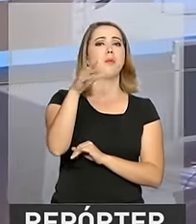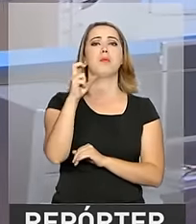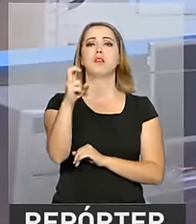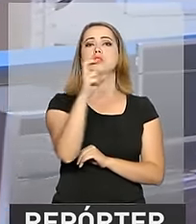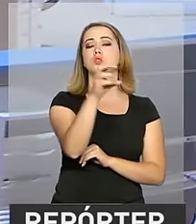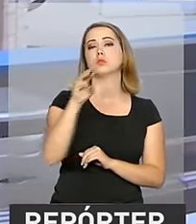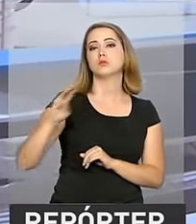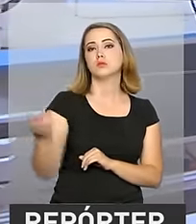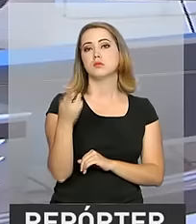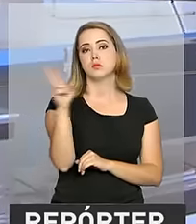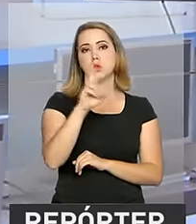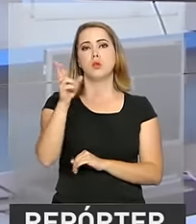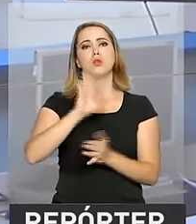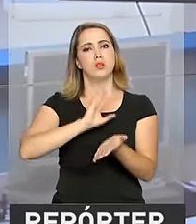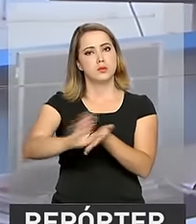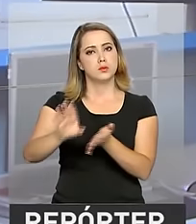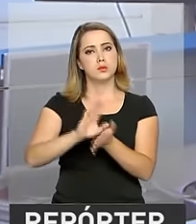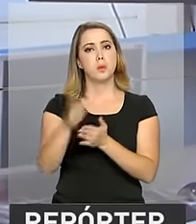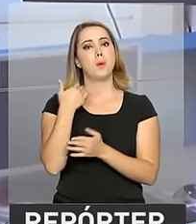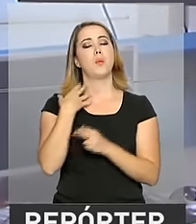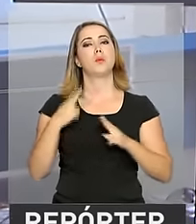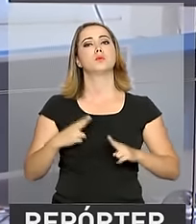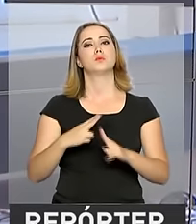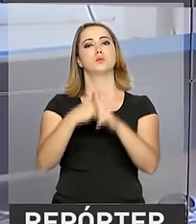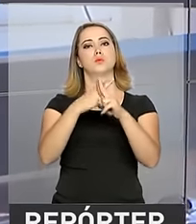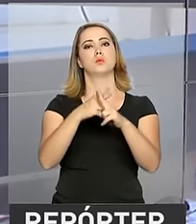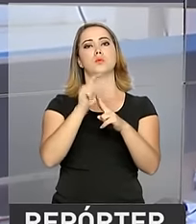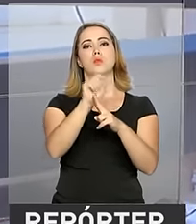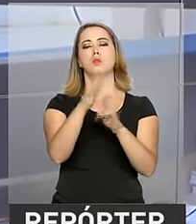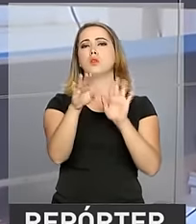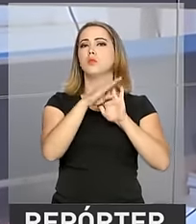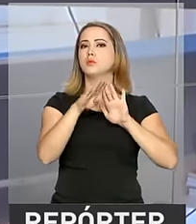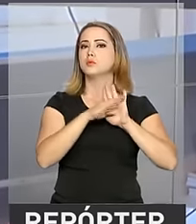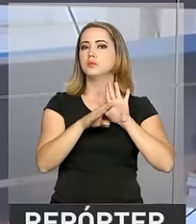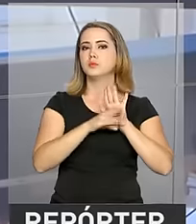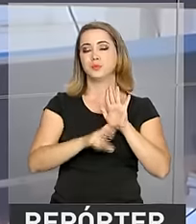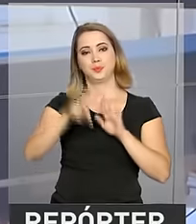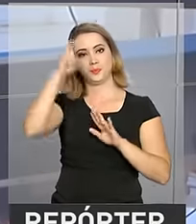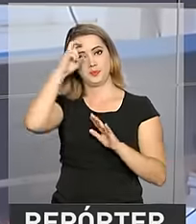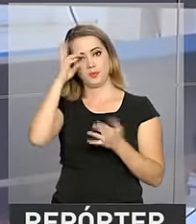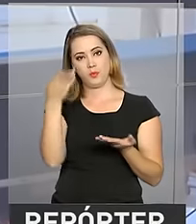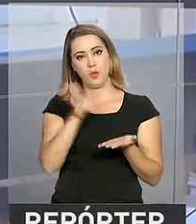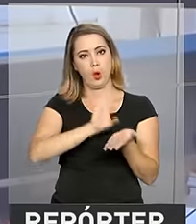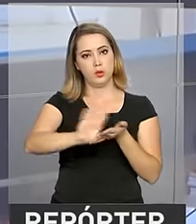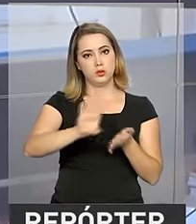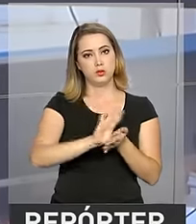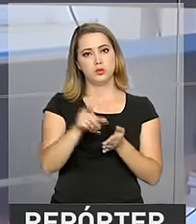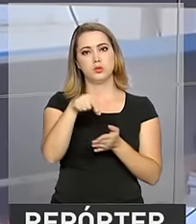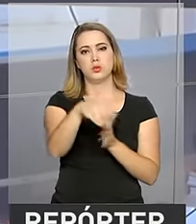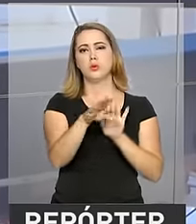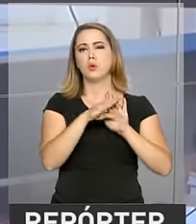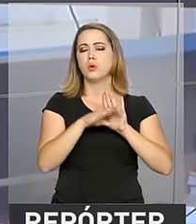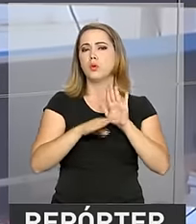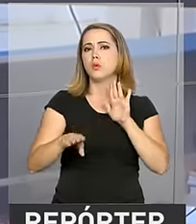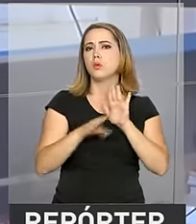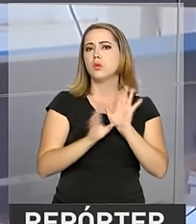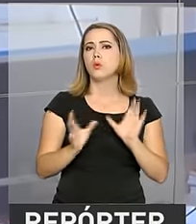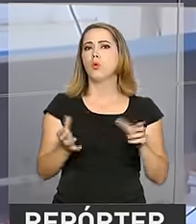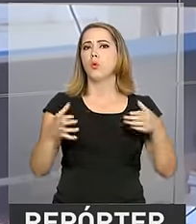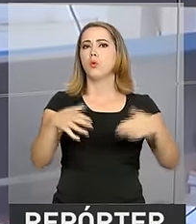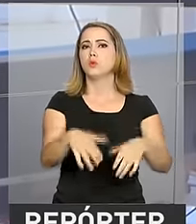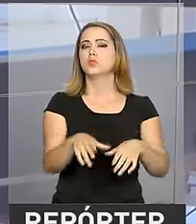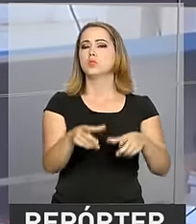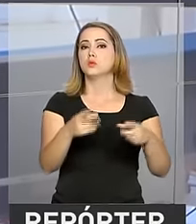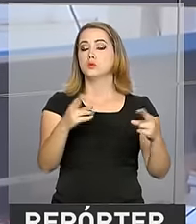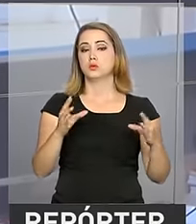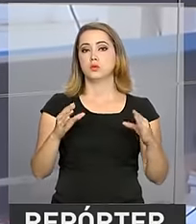de reais vão ser investidos pela Caixa Econômica Federal em projetos culturais. Os recursos vão para programas que incluem ocupação